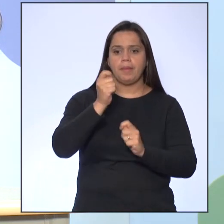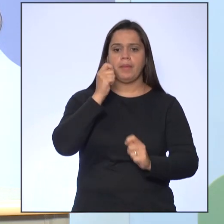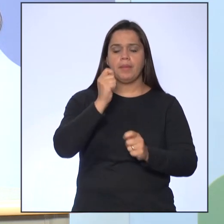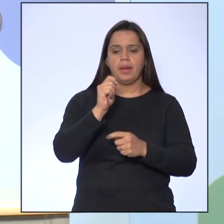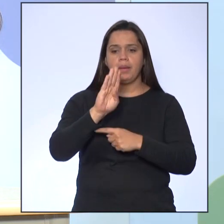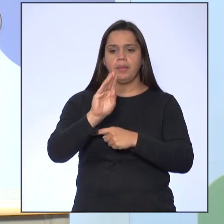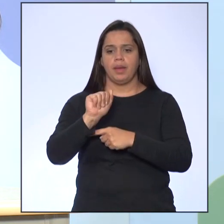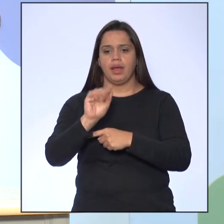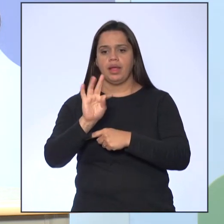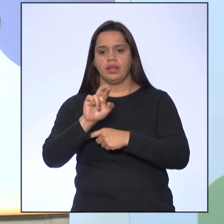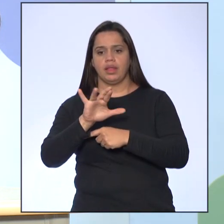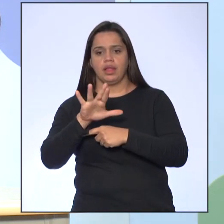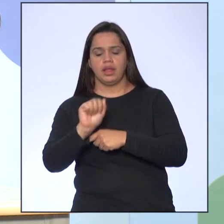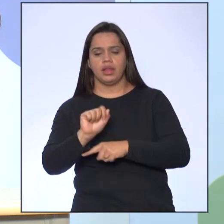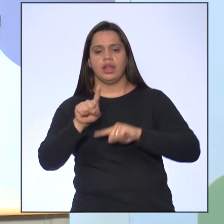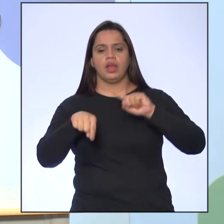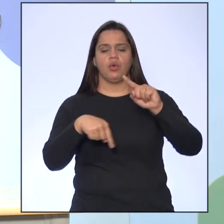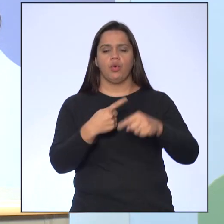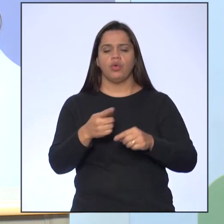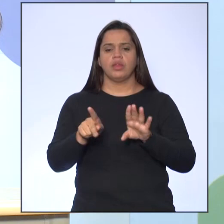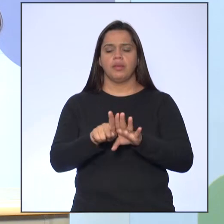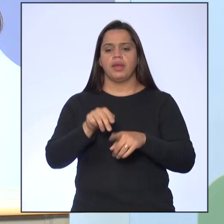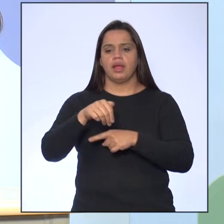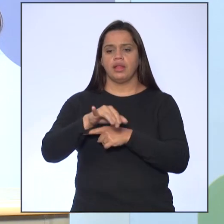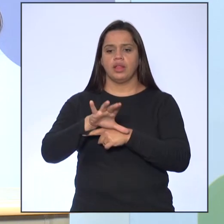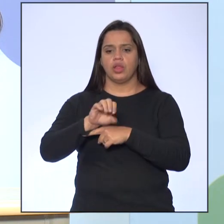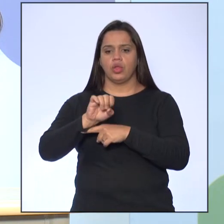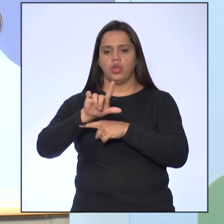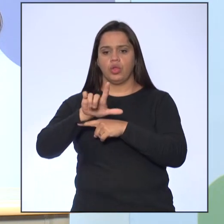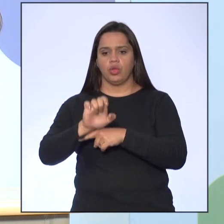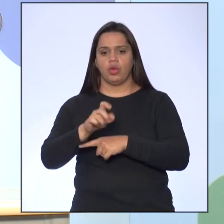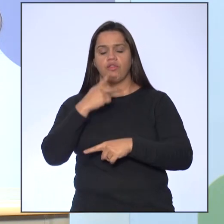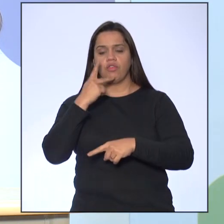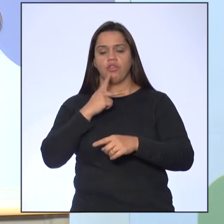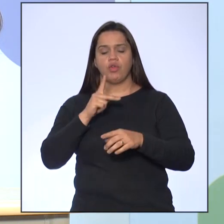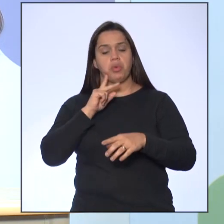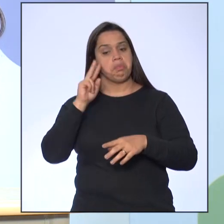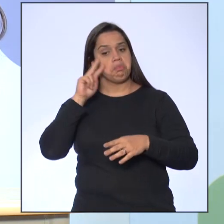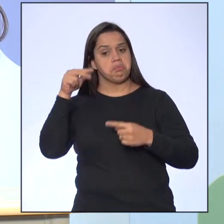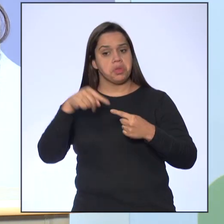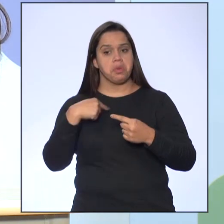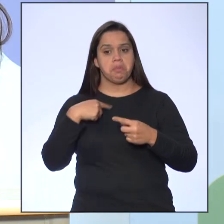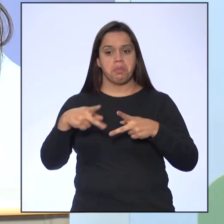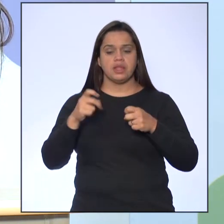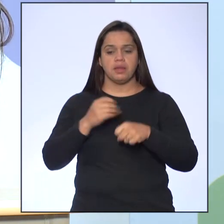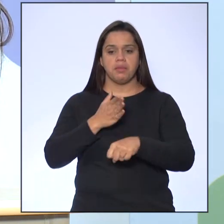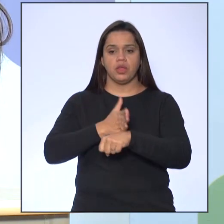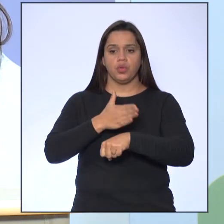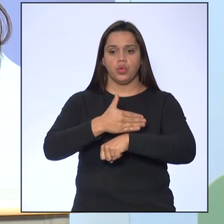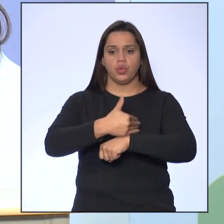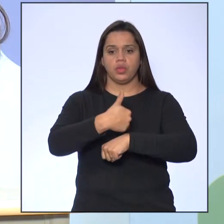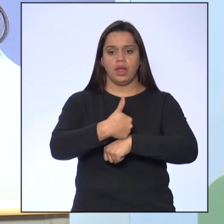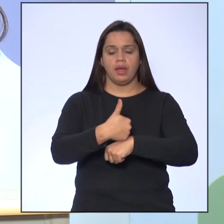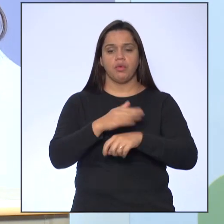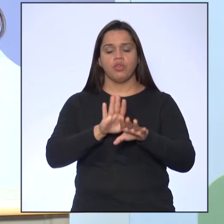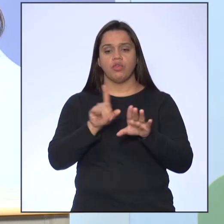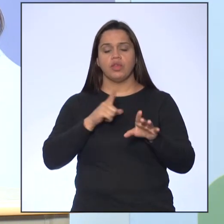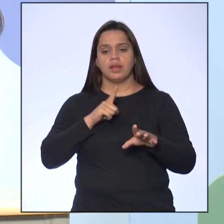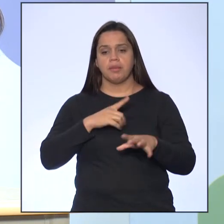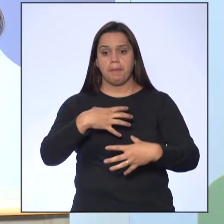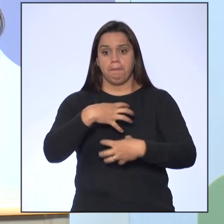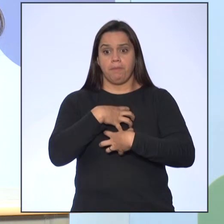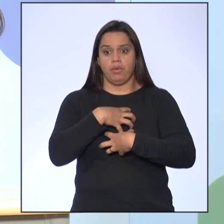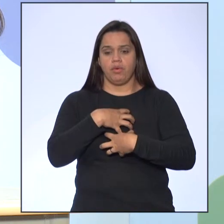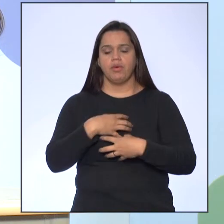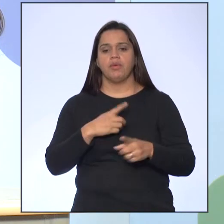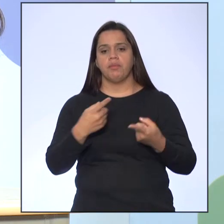Emily também se referem à batida. A Nicole se refere ao tempo. O Guilherme, a intensidade da música. Muito bem, Guilherme.